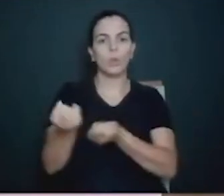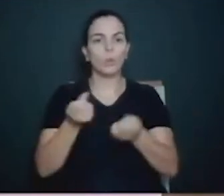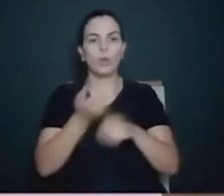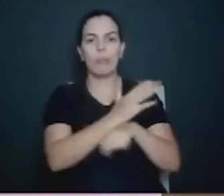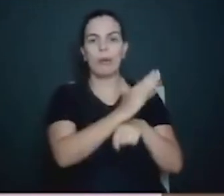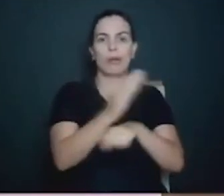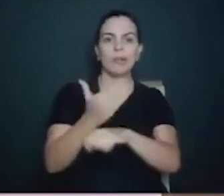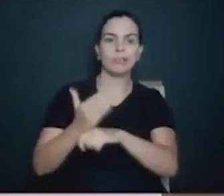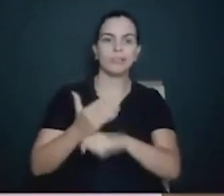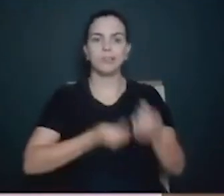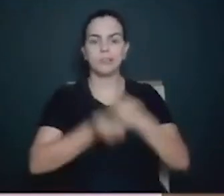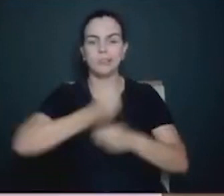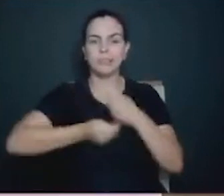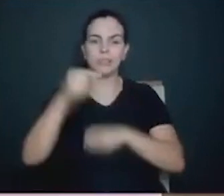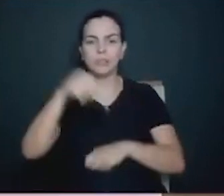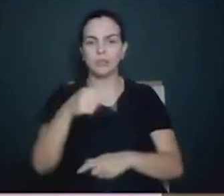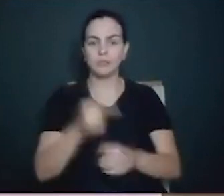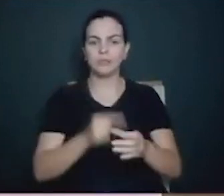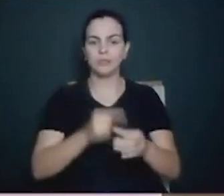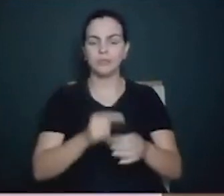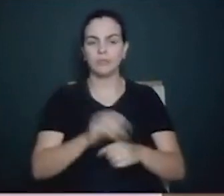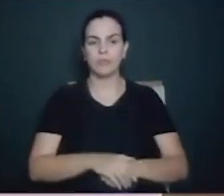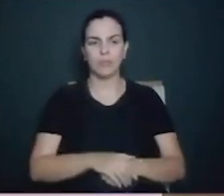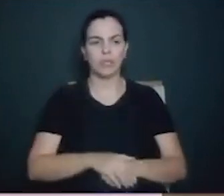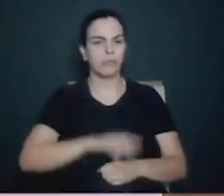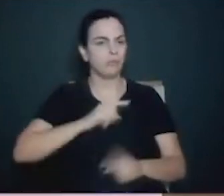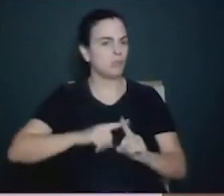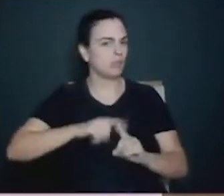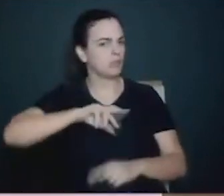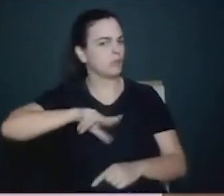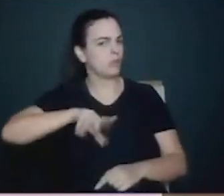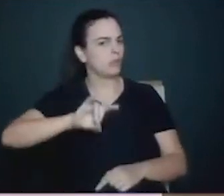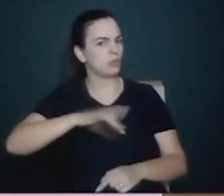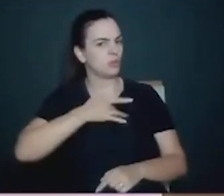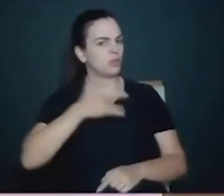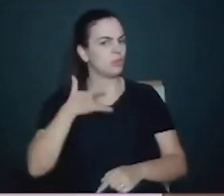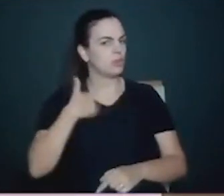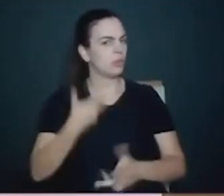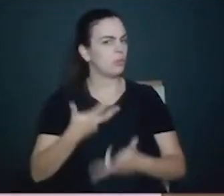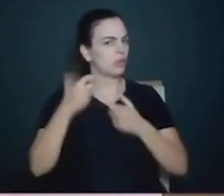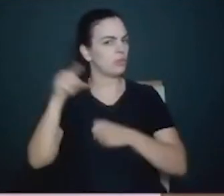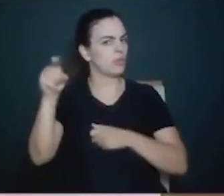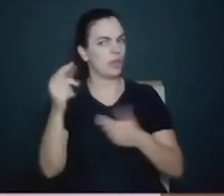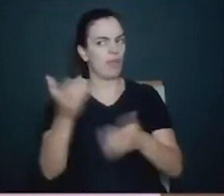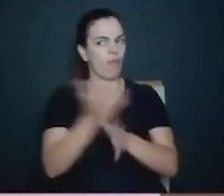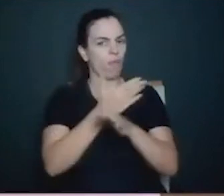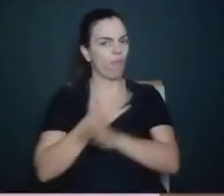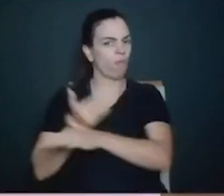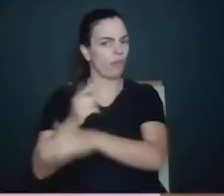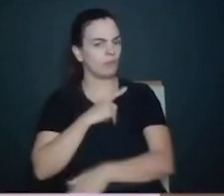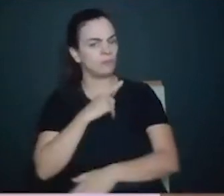de administrar o município, porque não é só na saúde que eu sinto a gestão perdida. Eu sinto em